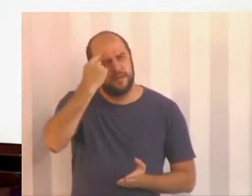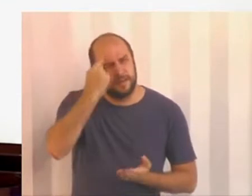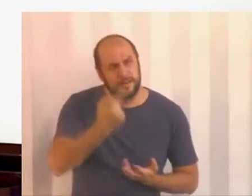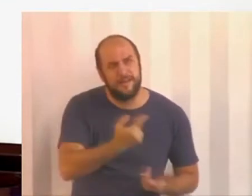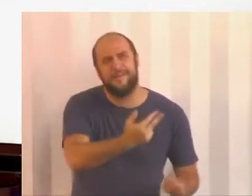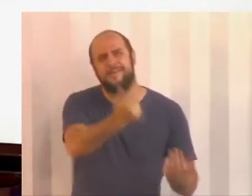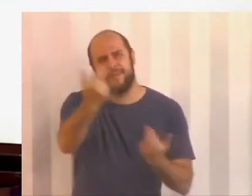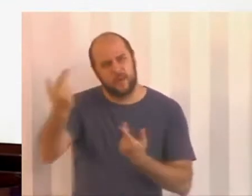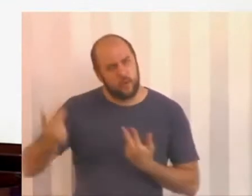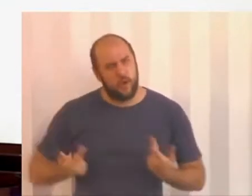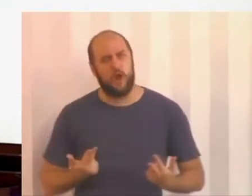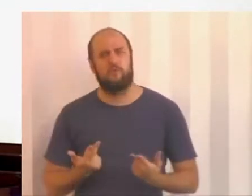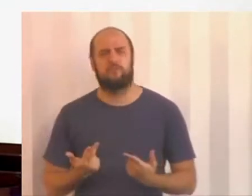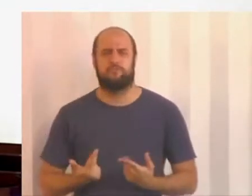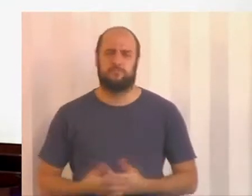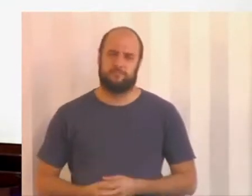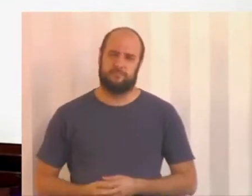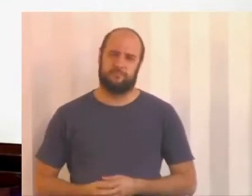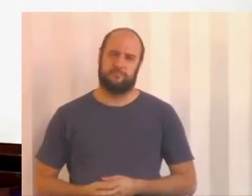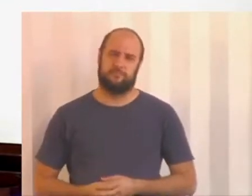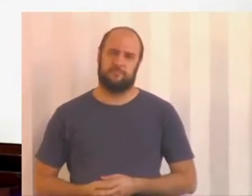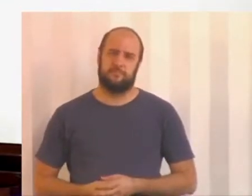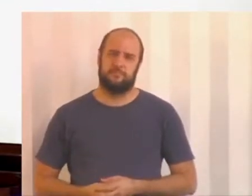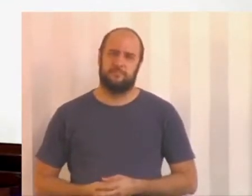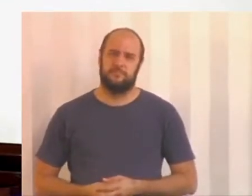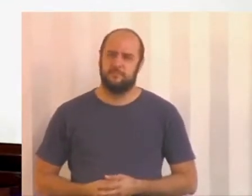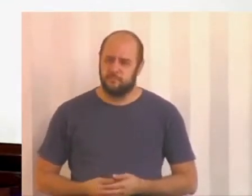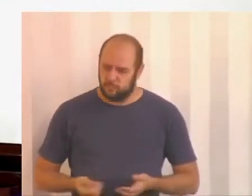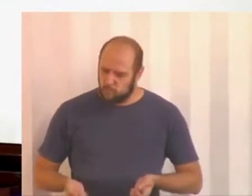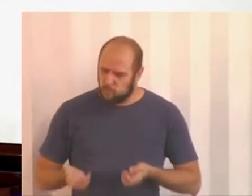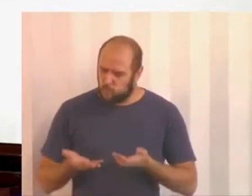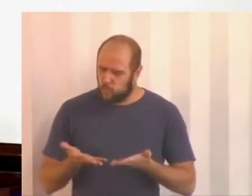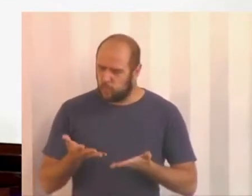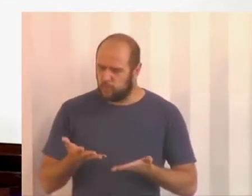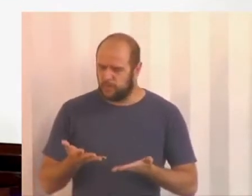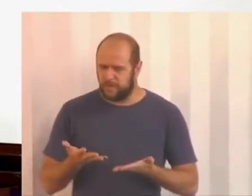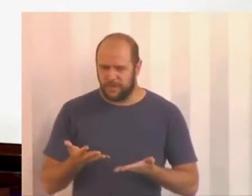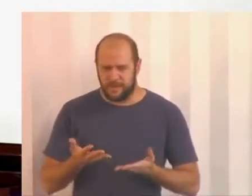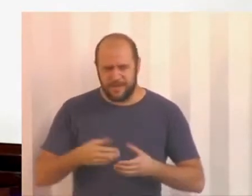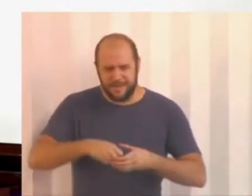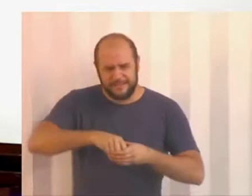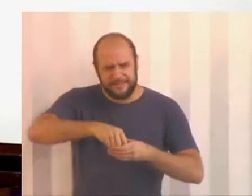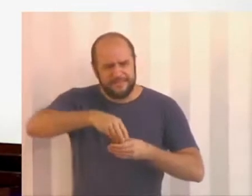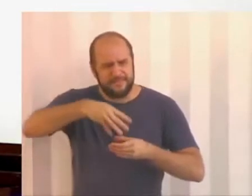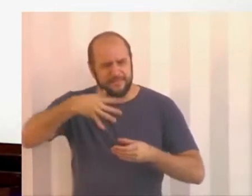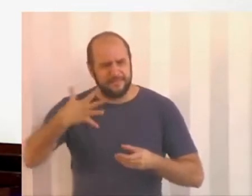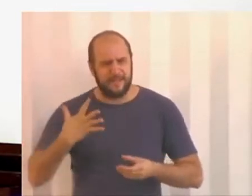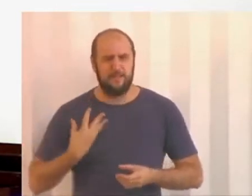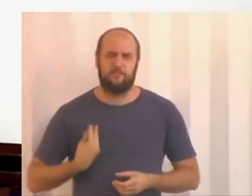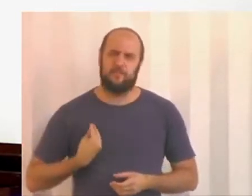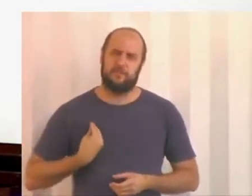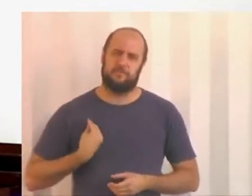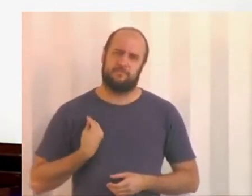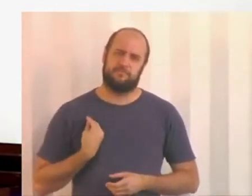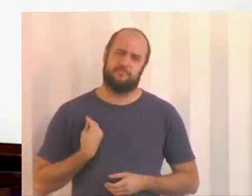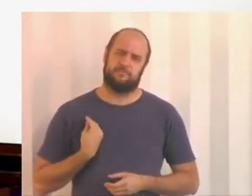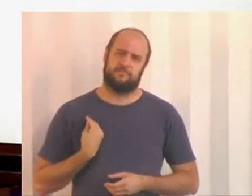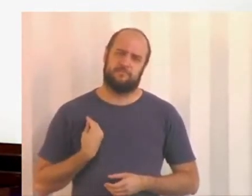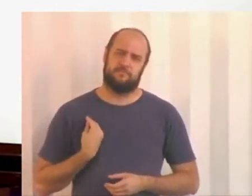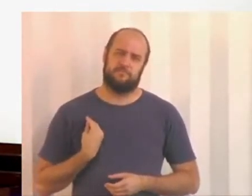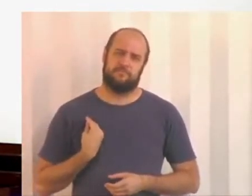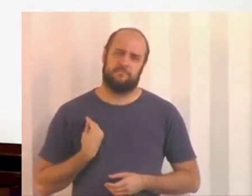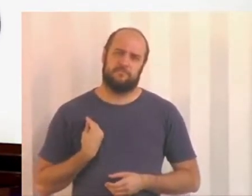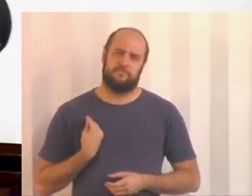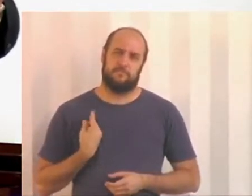E ele traz isso como algo essencial da igreja de Cristo. E nós vamos